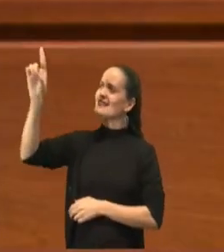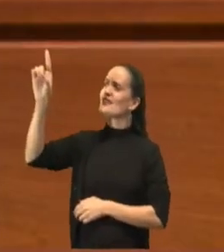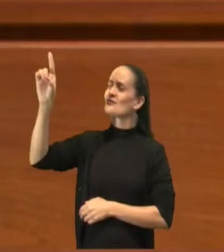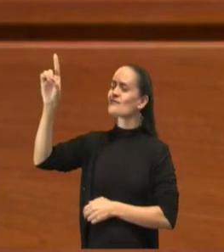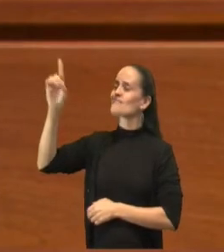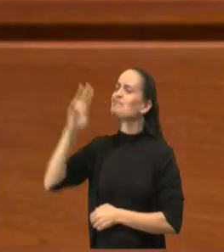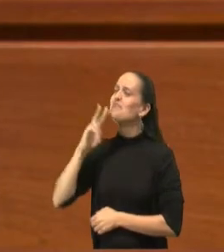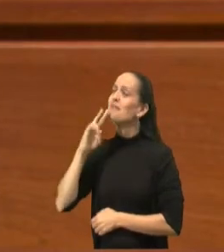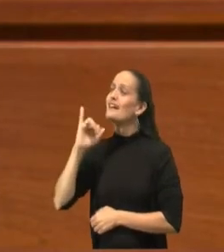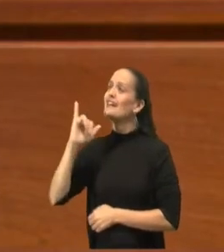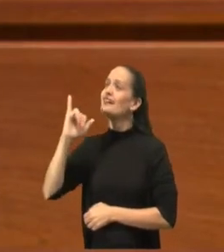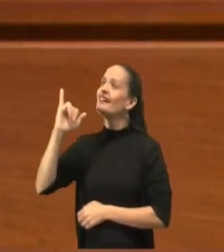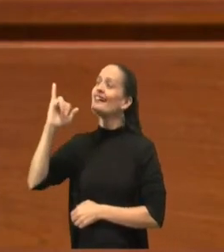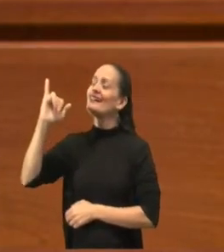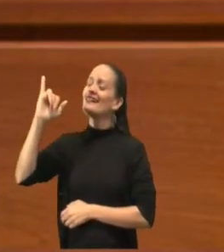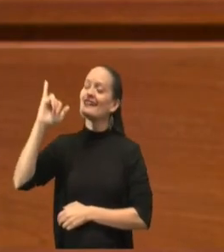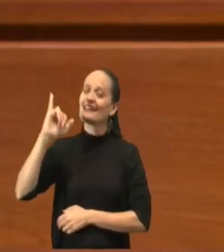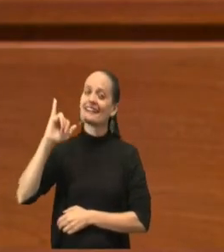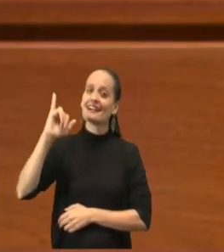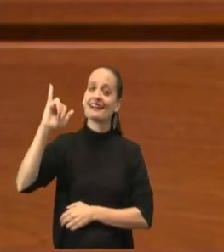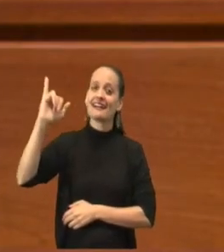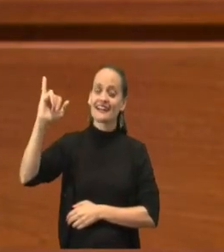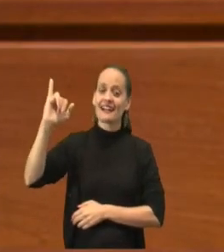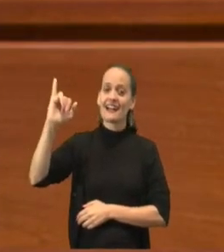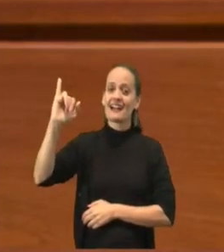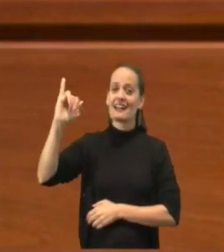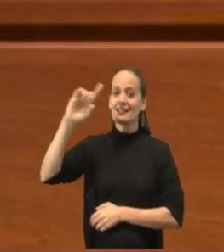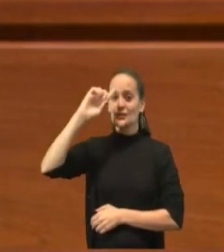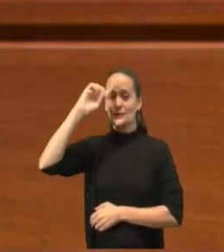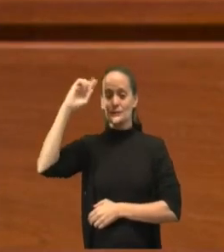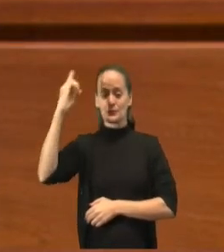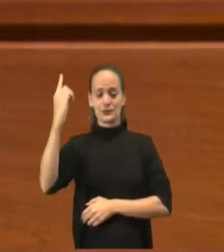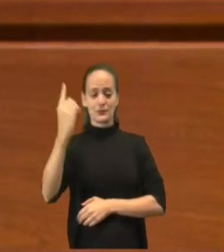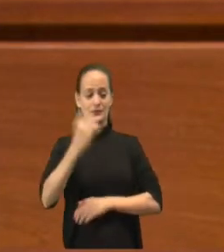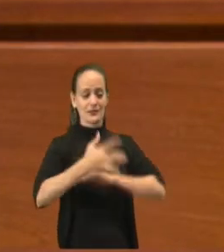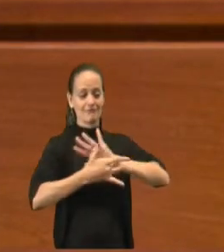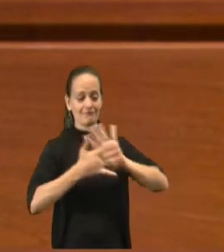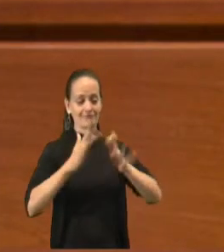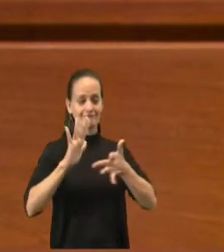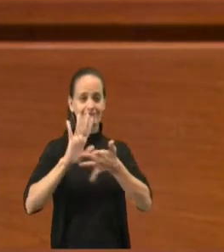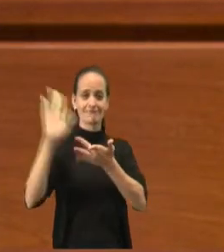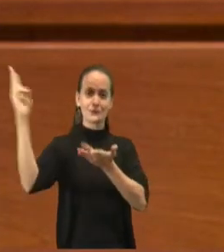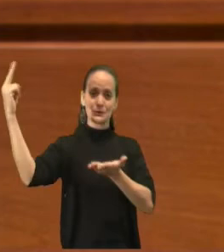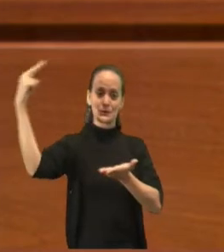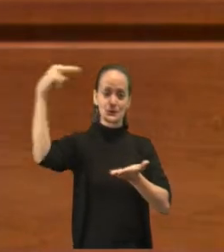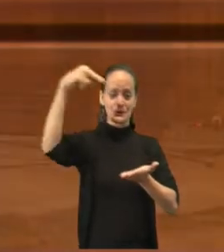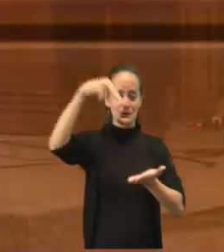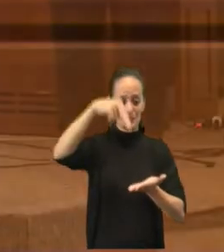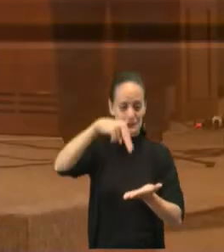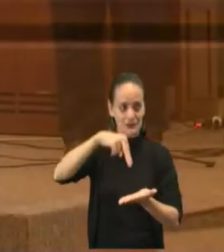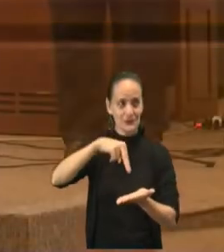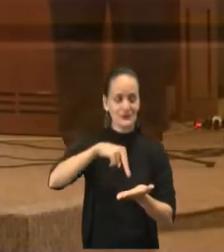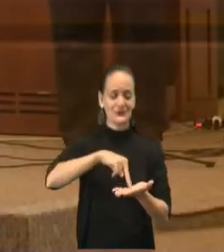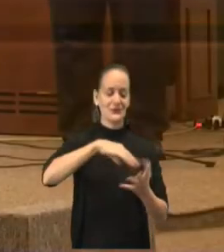a Deus nosso Pai, que seu Filho